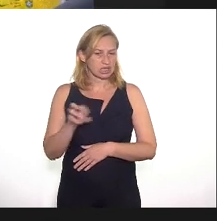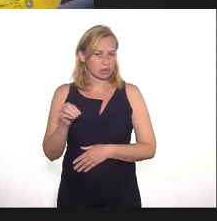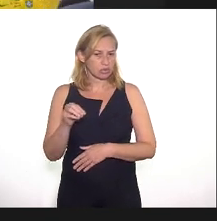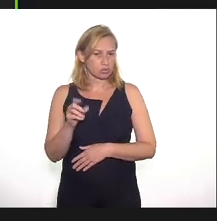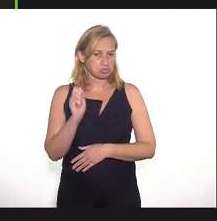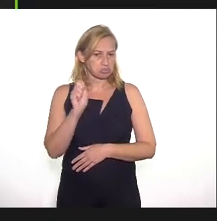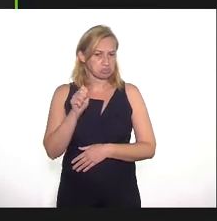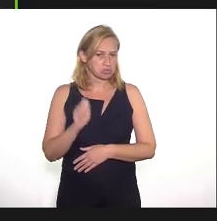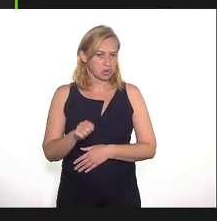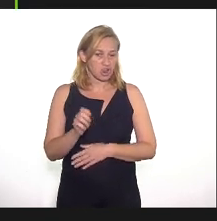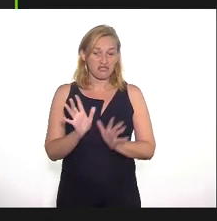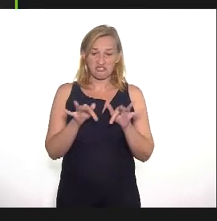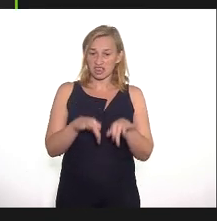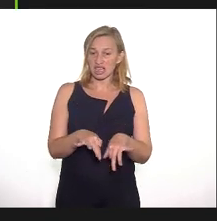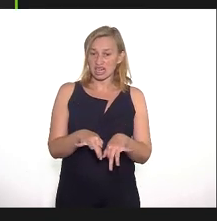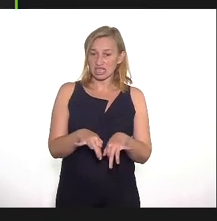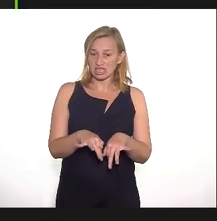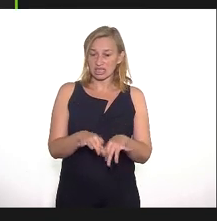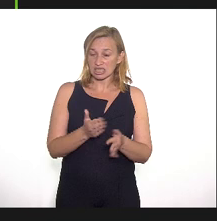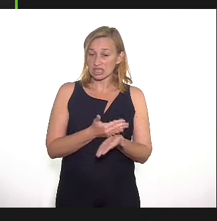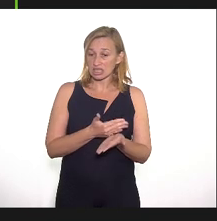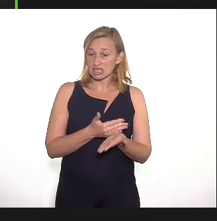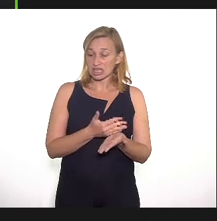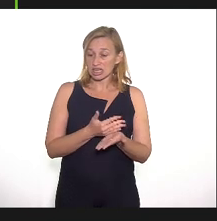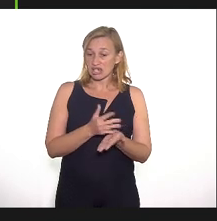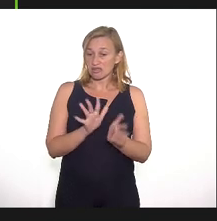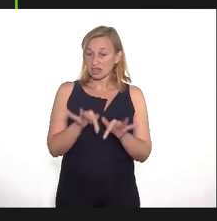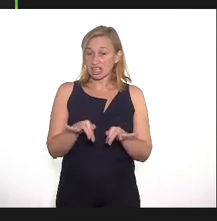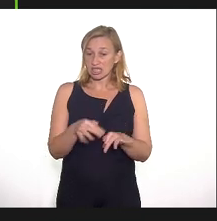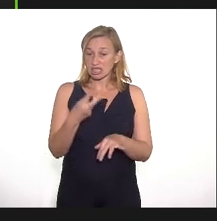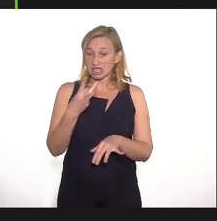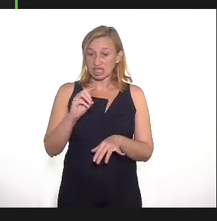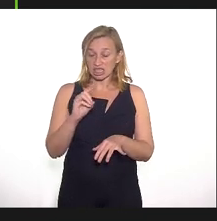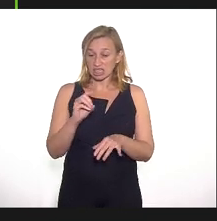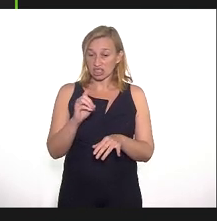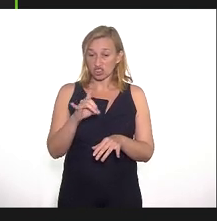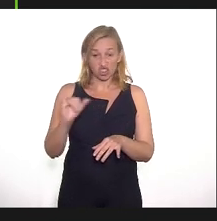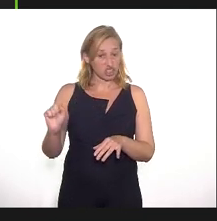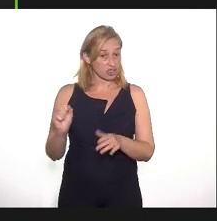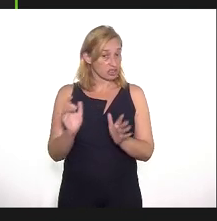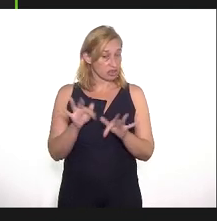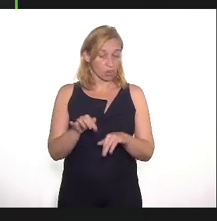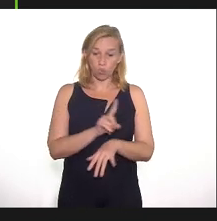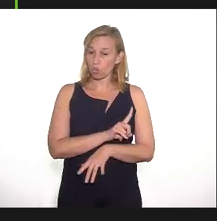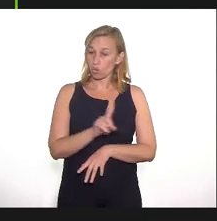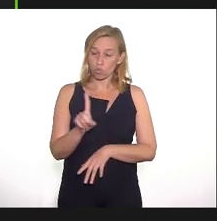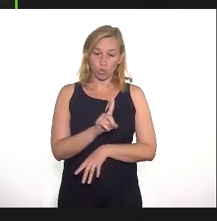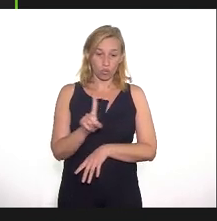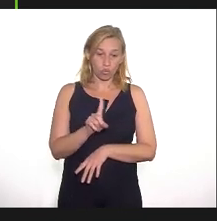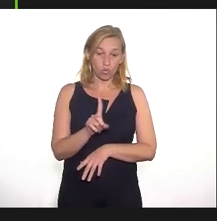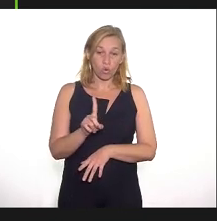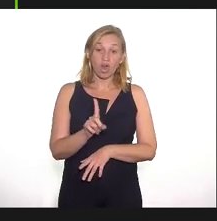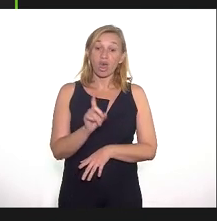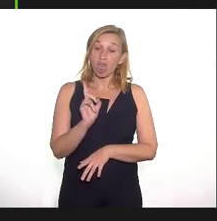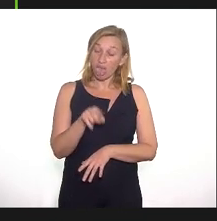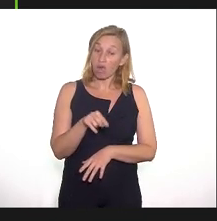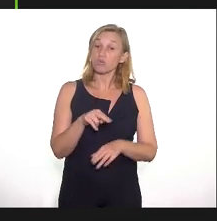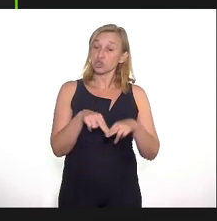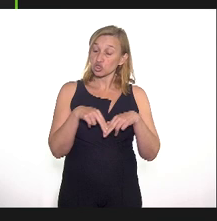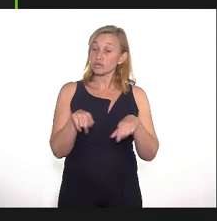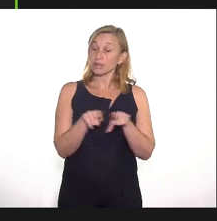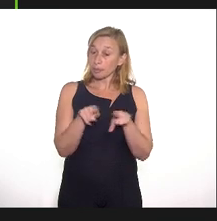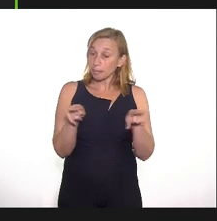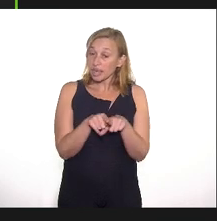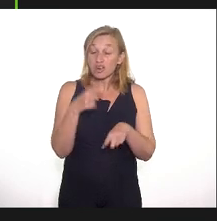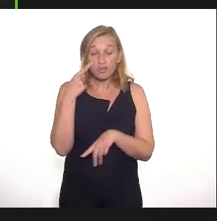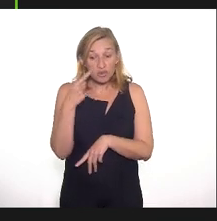ele finaliza, se inicia, finaliza em menos de 30 dias. Isso é um dos fatores também.